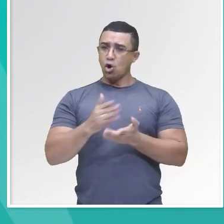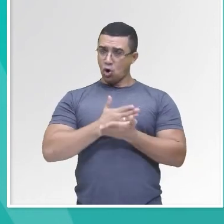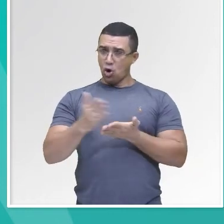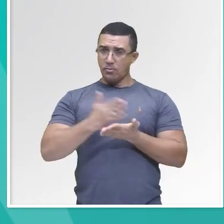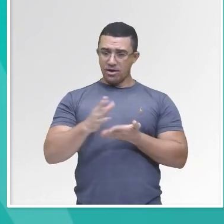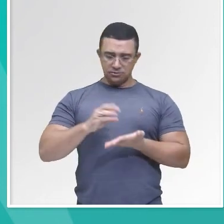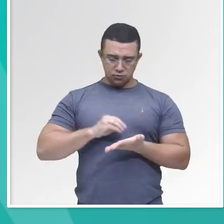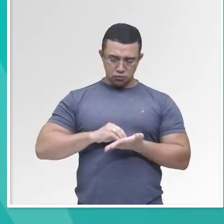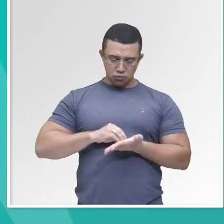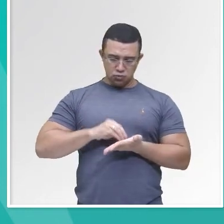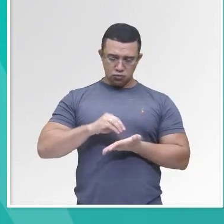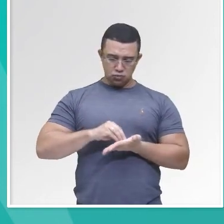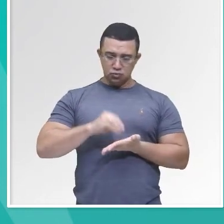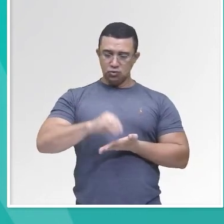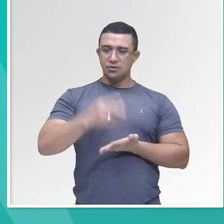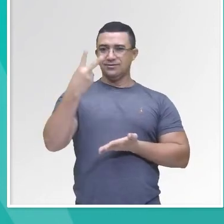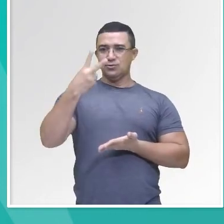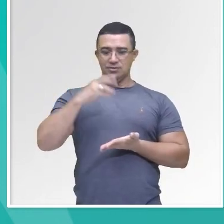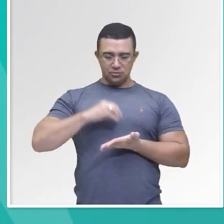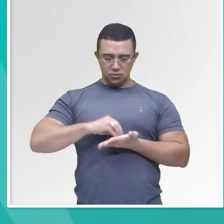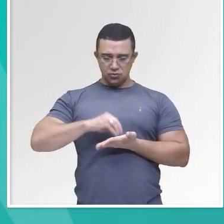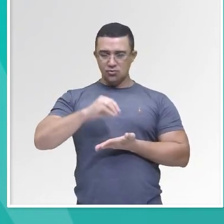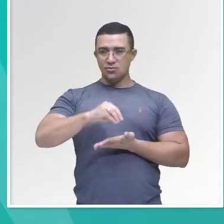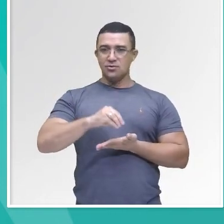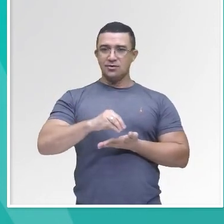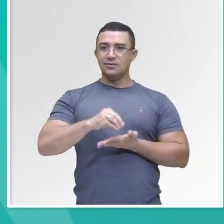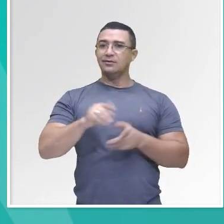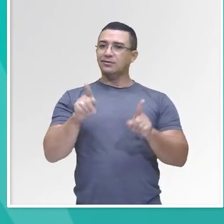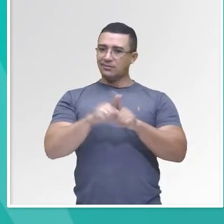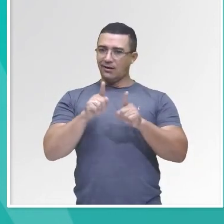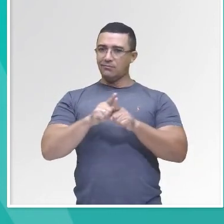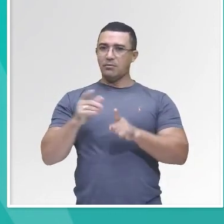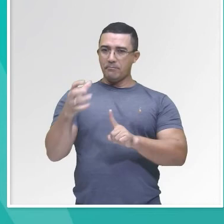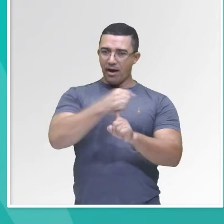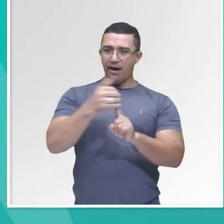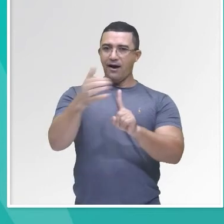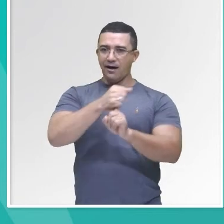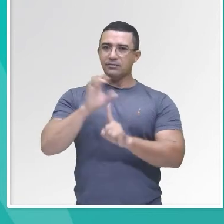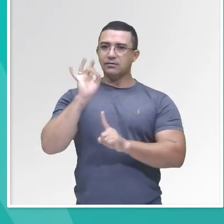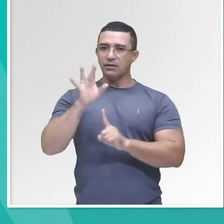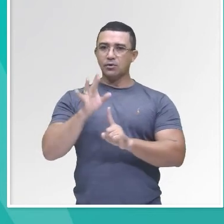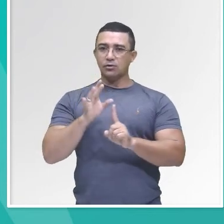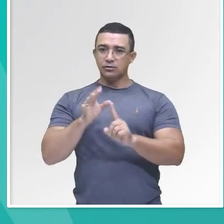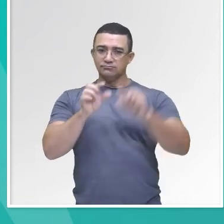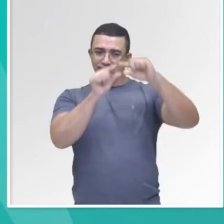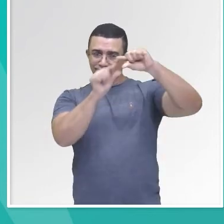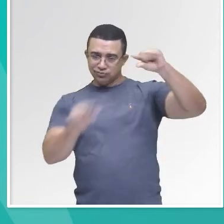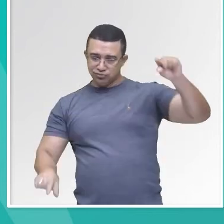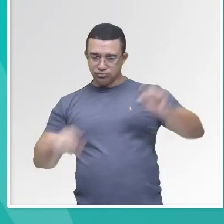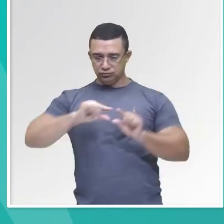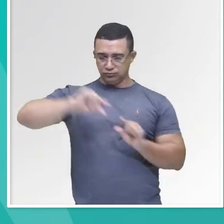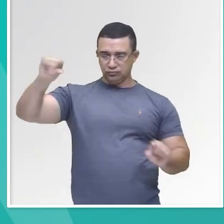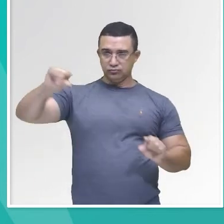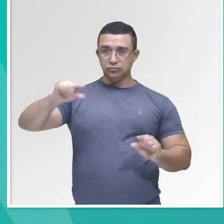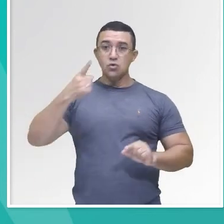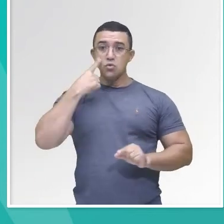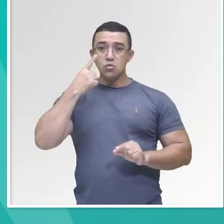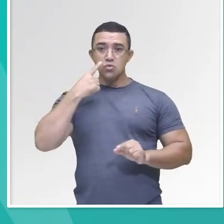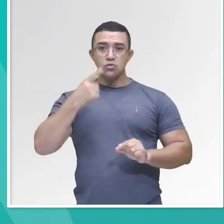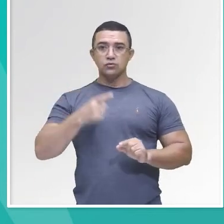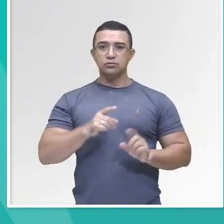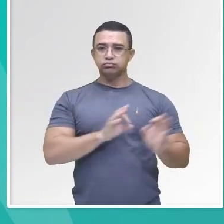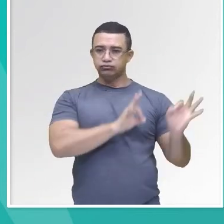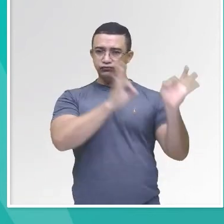capturar na diagonal, diferente das outras peças. Certo? E vamos lá dar uma olhadinha no